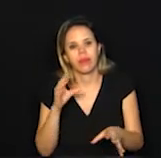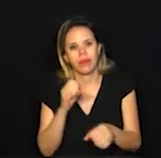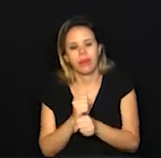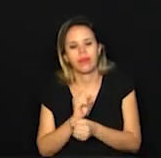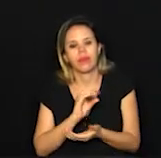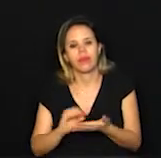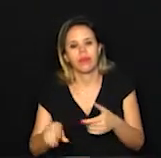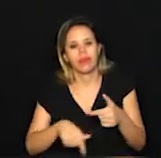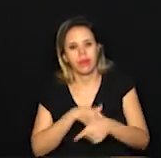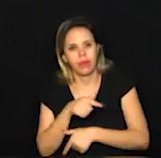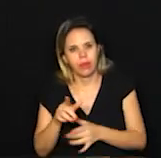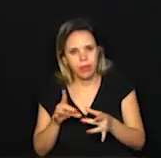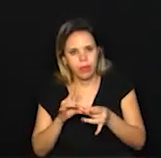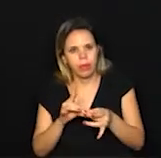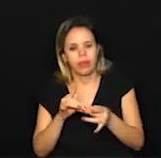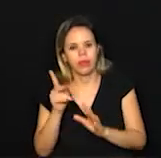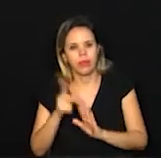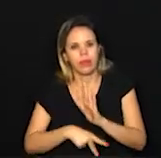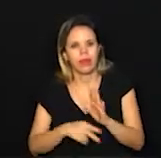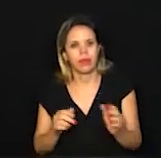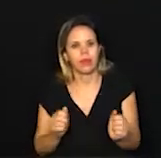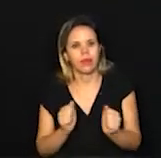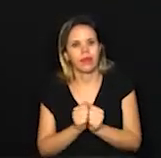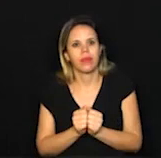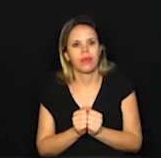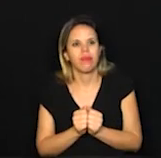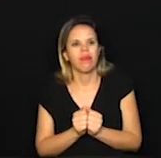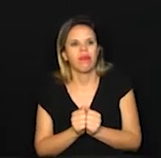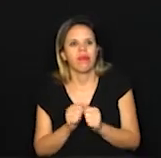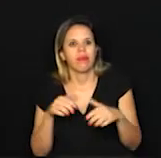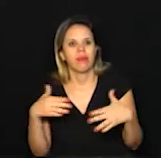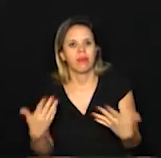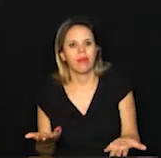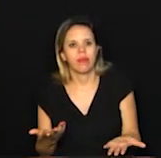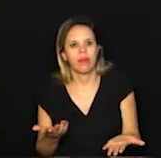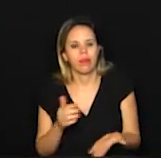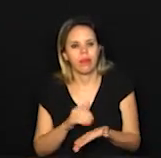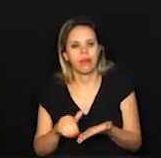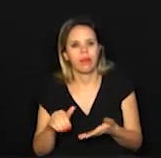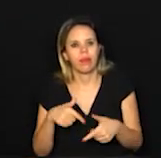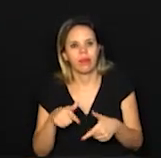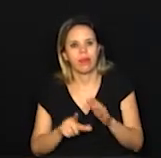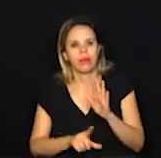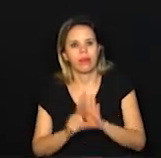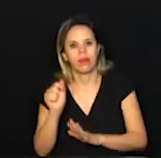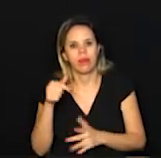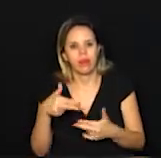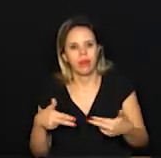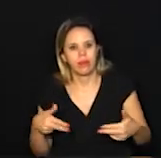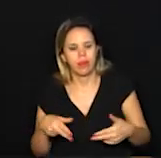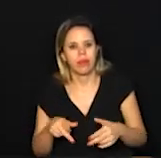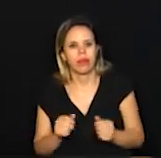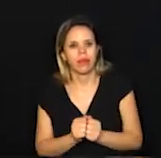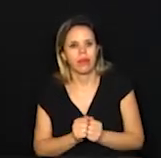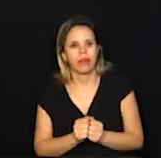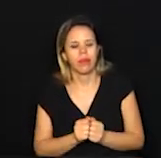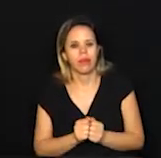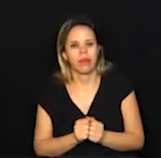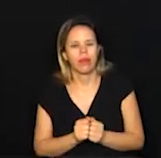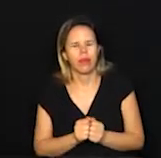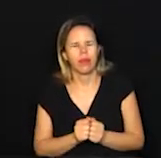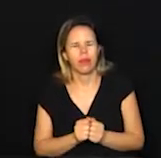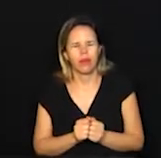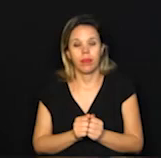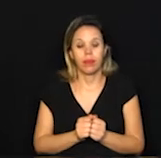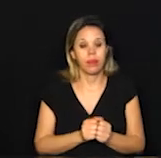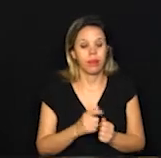estamos trabalhando nesse projeto, enquanto que a Secretaria de Trabalho e Renda, né,